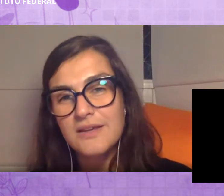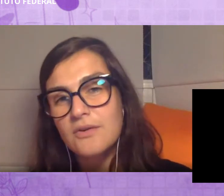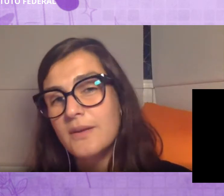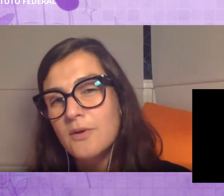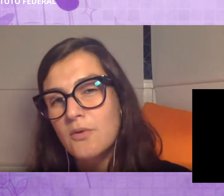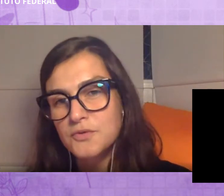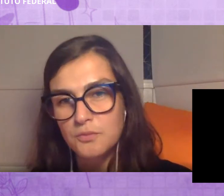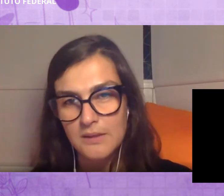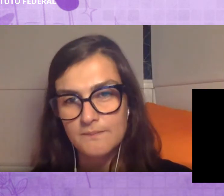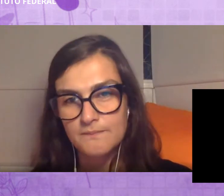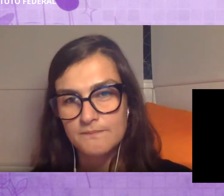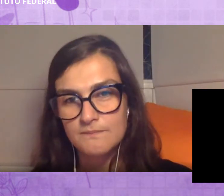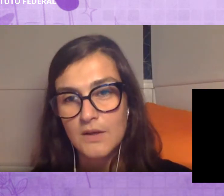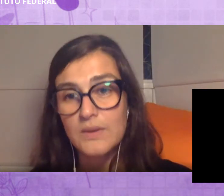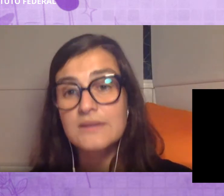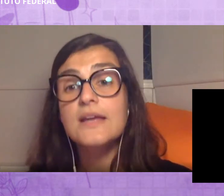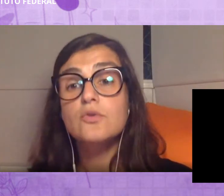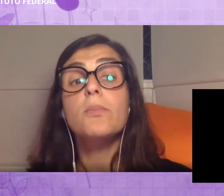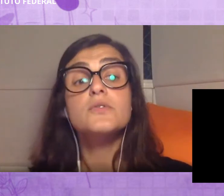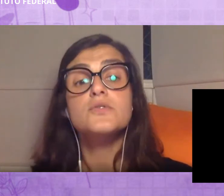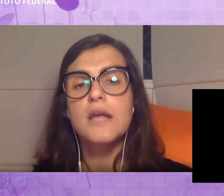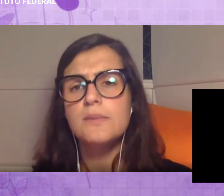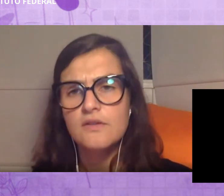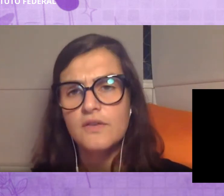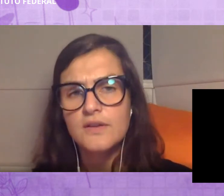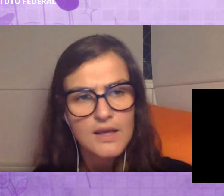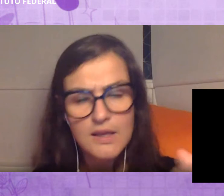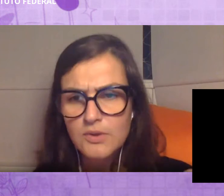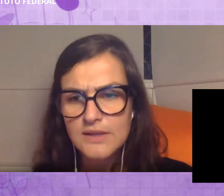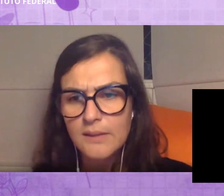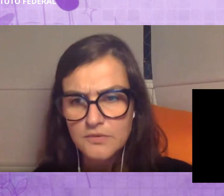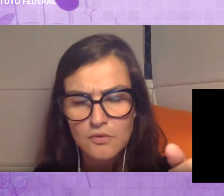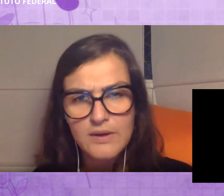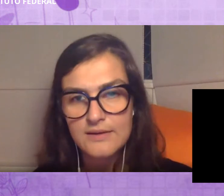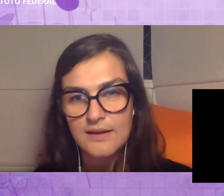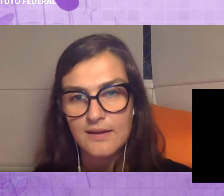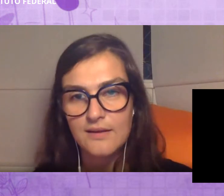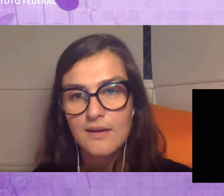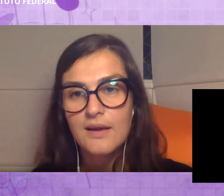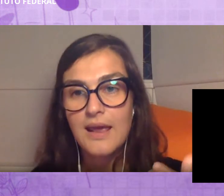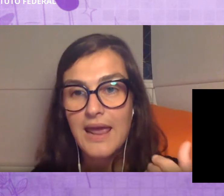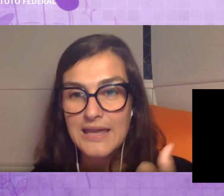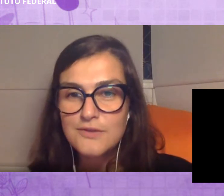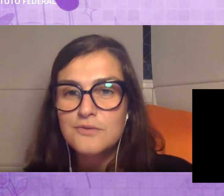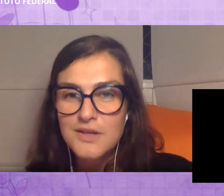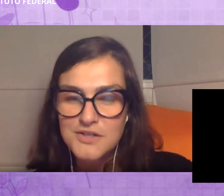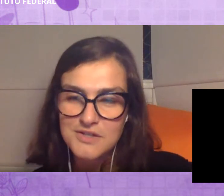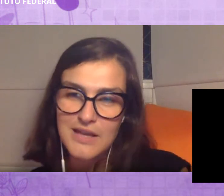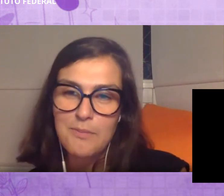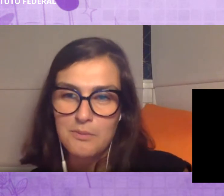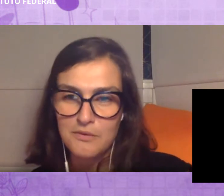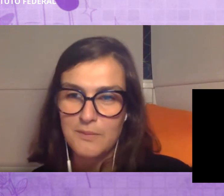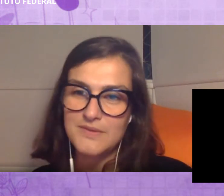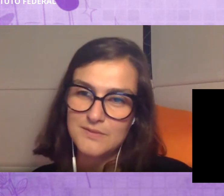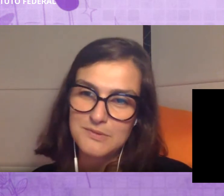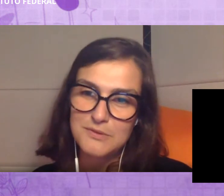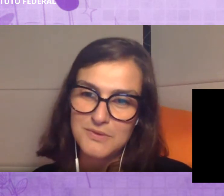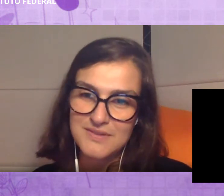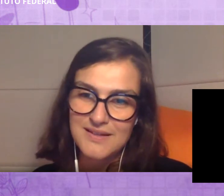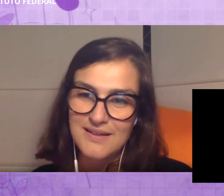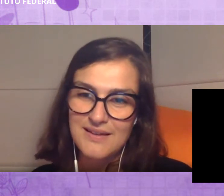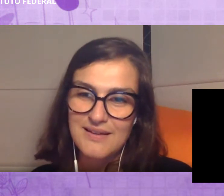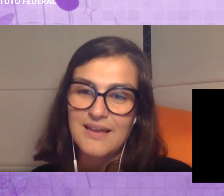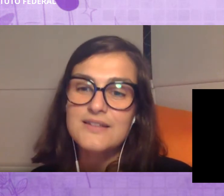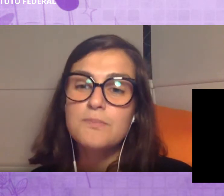mas aquilo não vai me consumir. Eu entendo que eu posso olhar e me defender e botar a pessoa no lugar dela. É isso que a gente tem que promover para essas